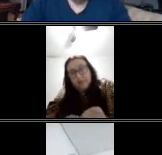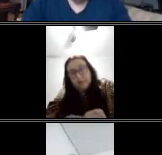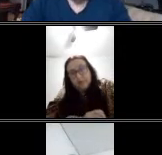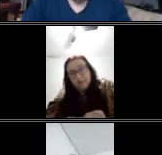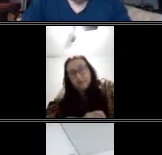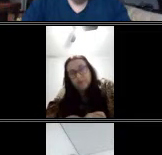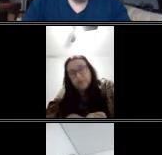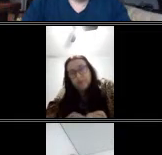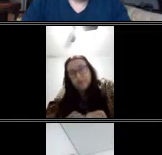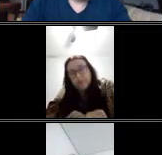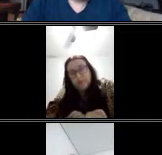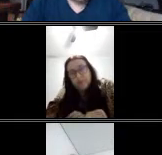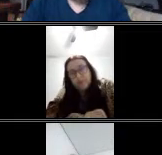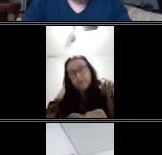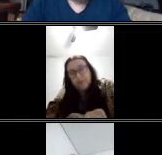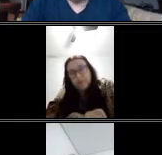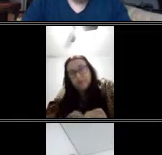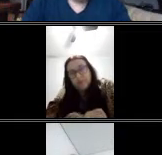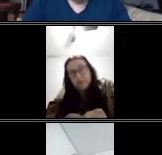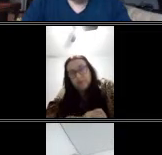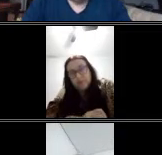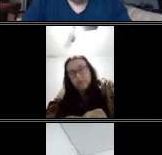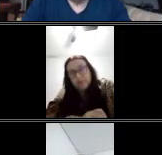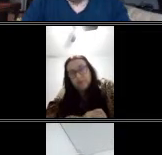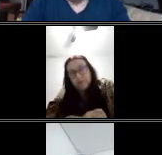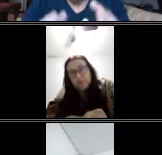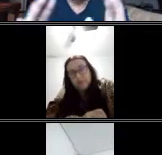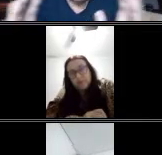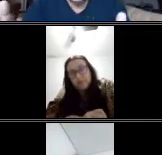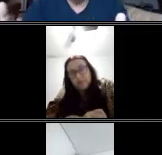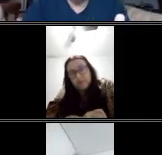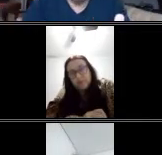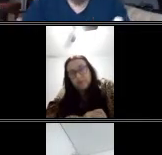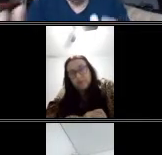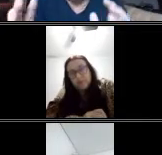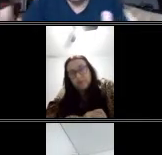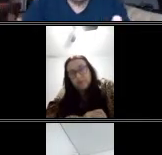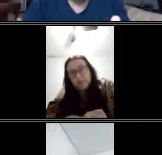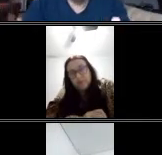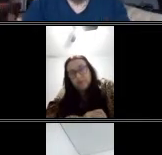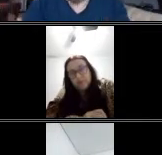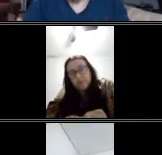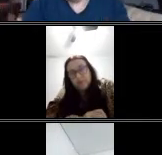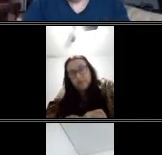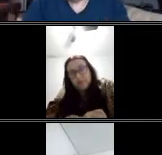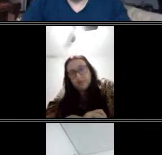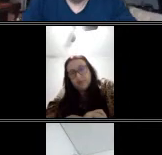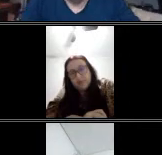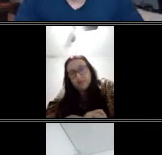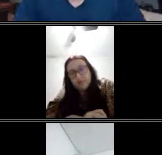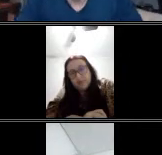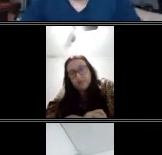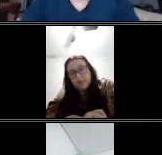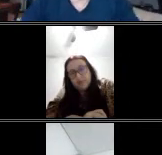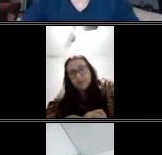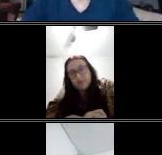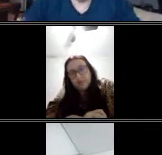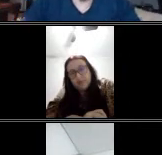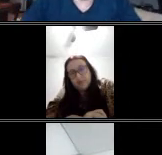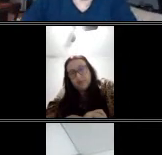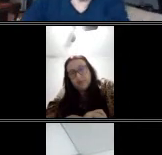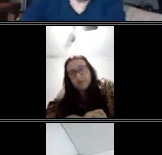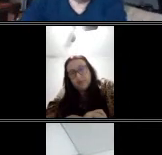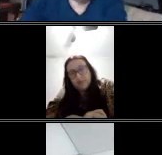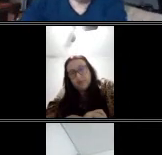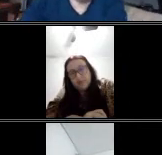intenção. Tá? Então, são aquelas crianças que não têm o hardware normal, o cérebro normal, mas não têm